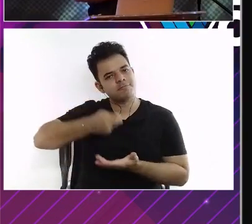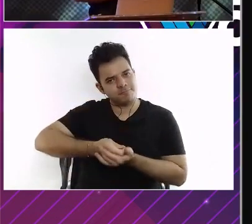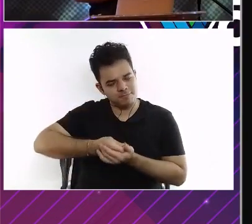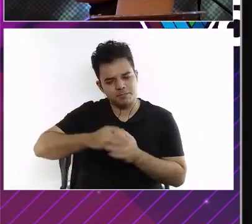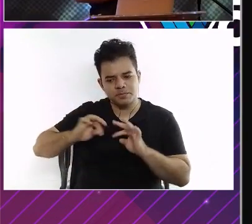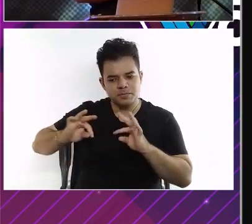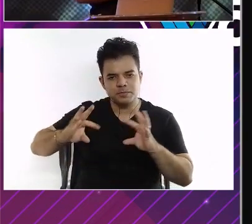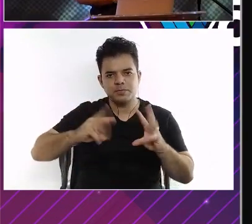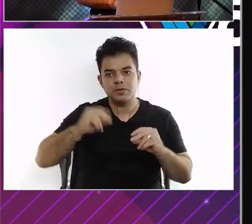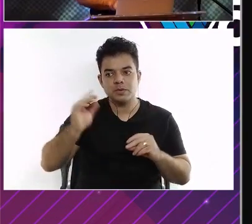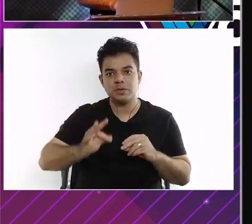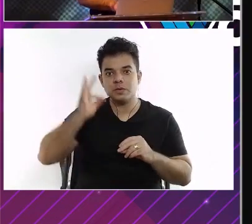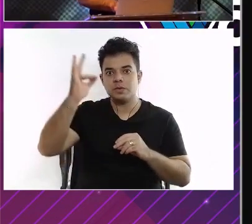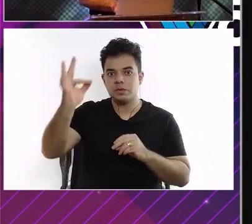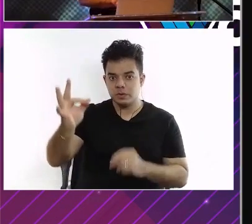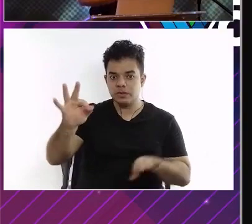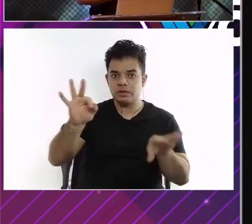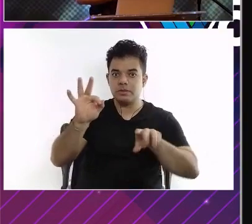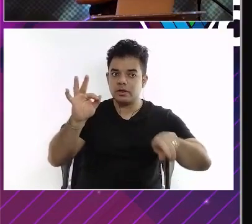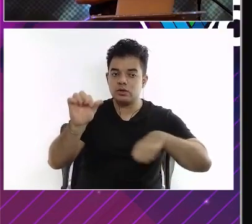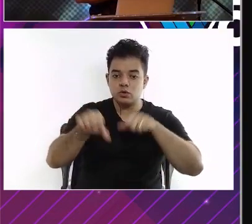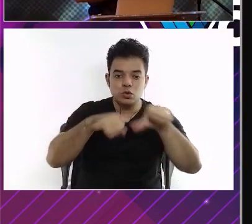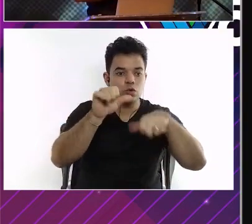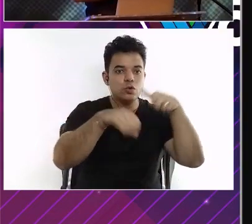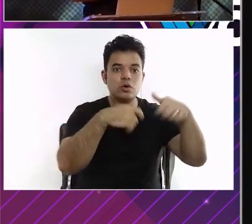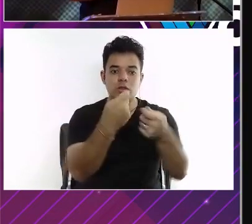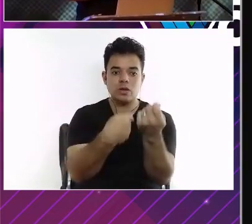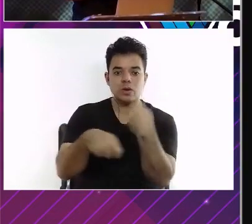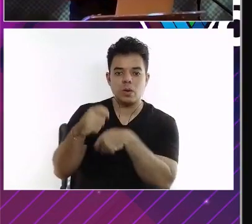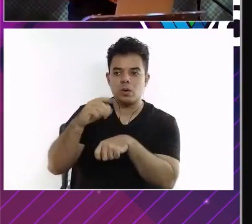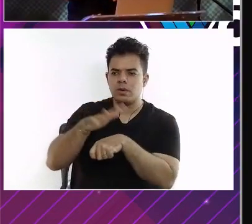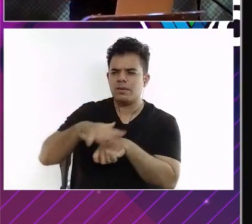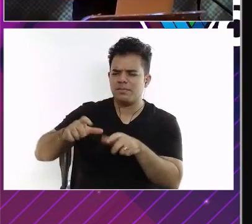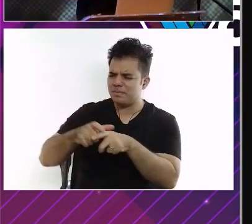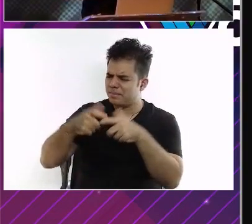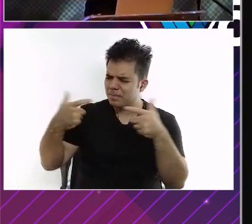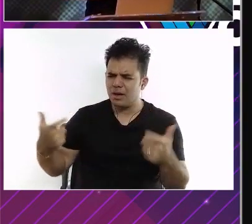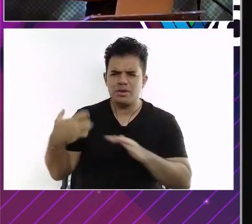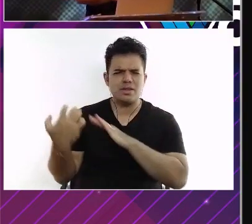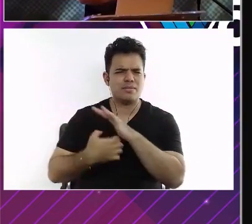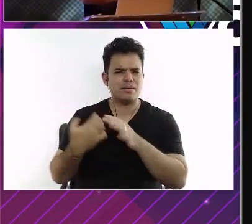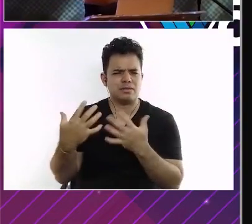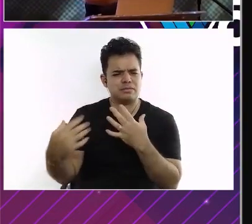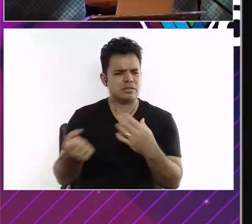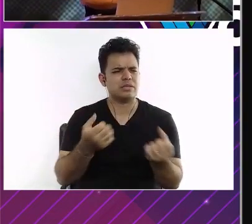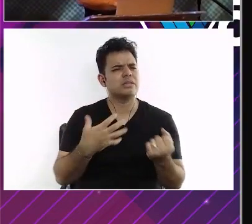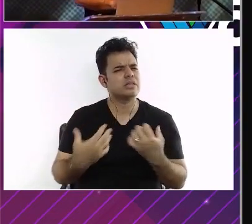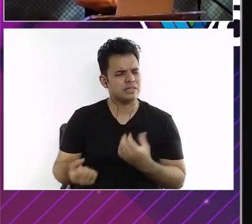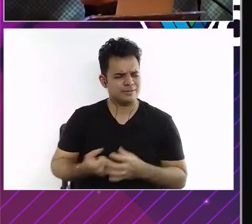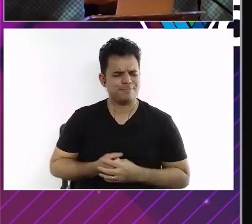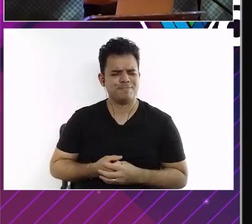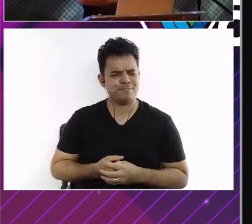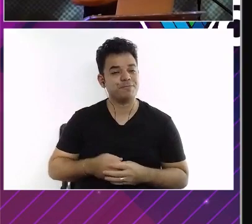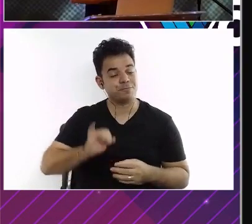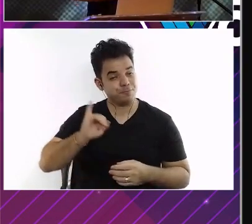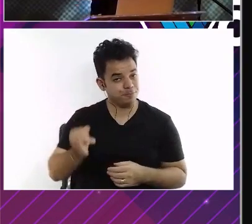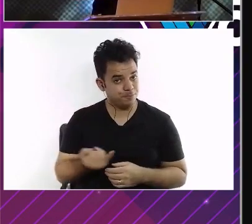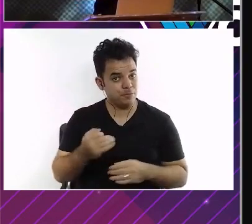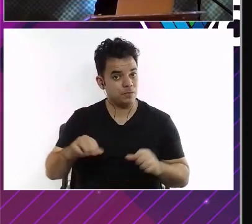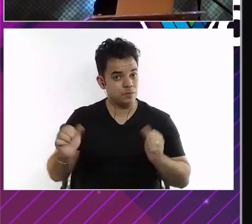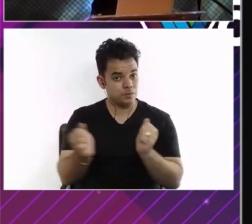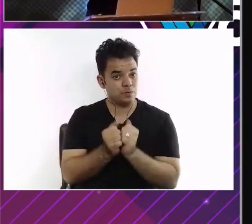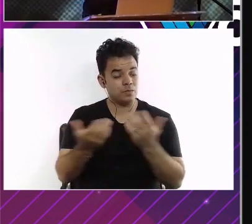dos modelos de negócios da maioria das organizações ao nosso redor. E eu vou aproveitar esse nosso momento aqui para